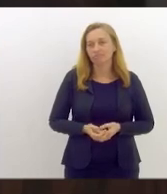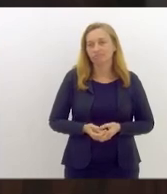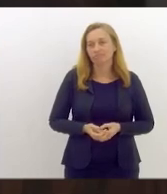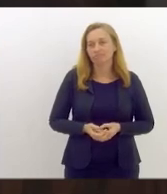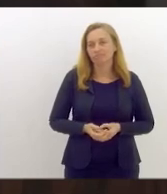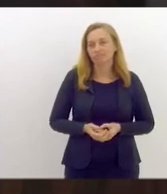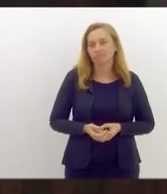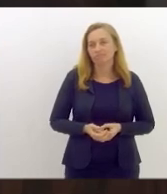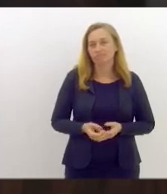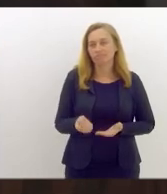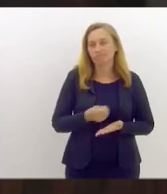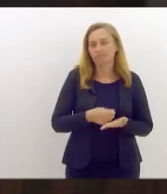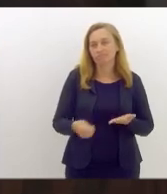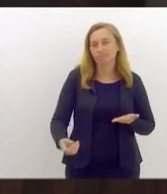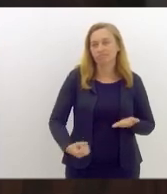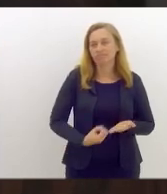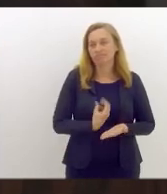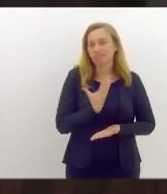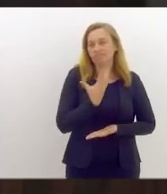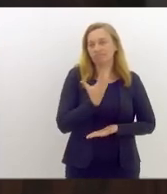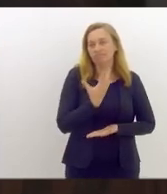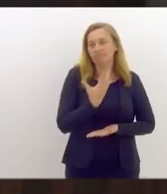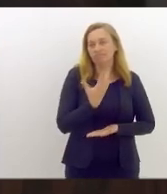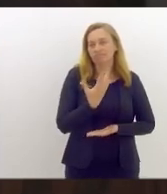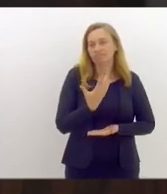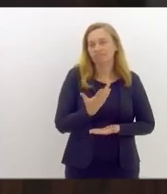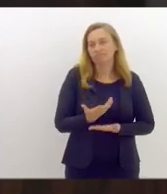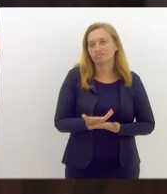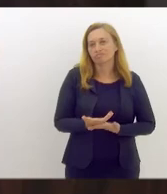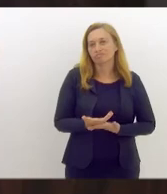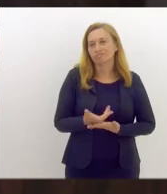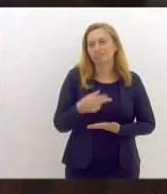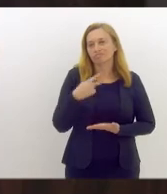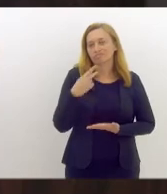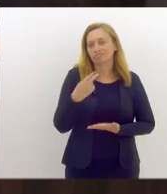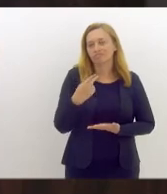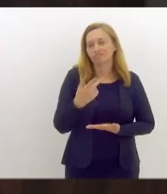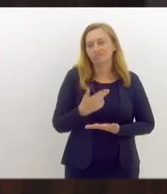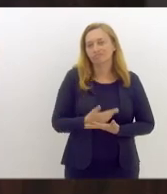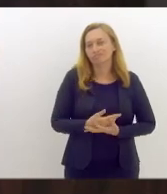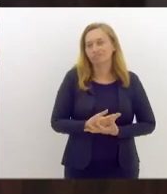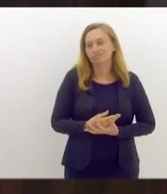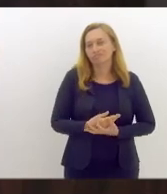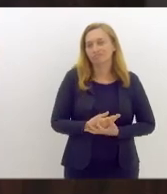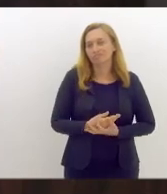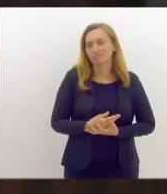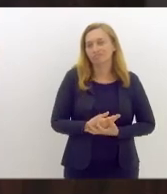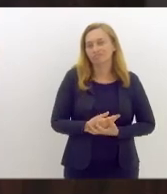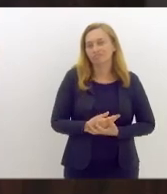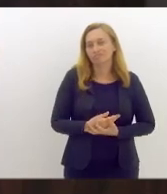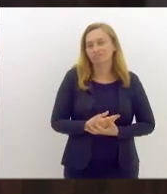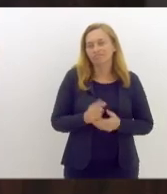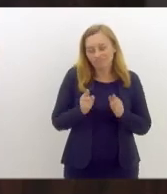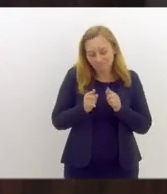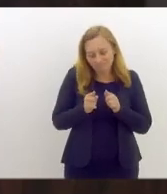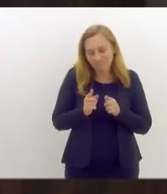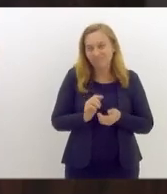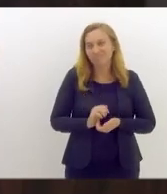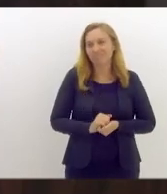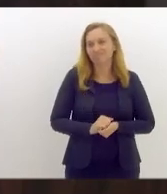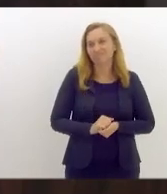escreve um poema que eu vou tentar aqui falar parte é curtinho